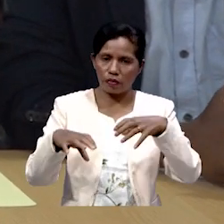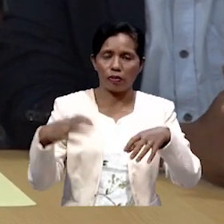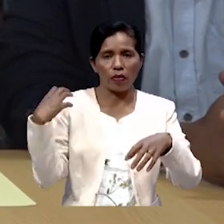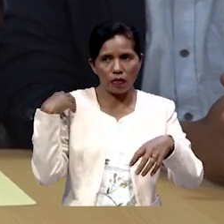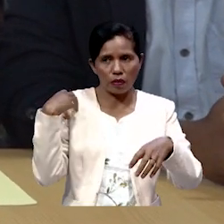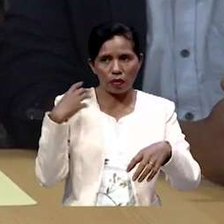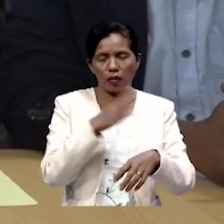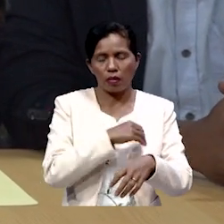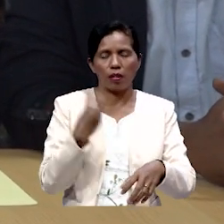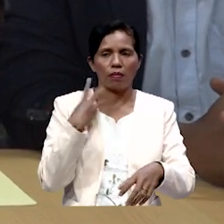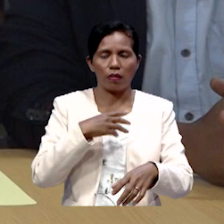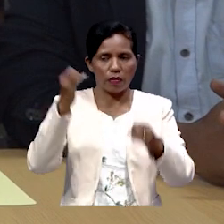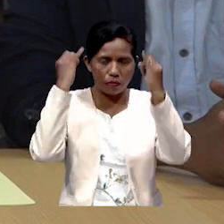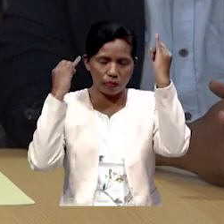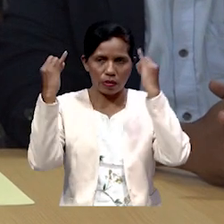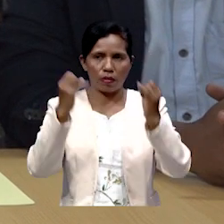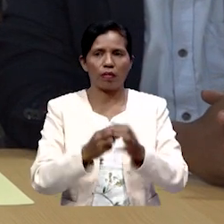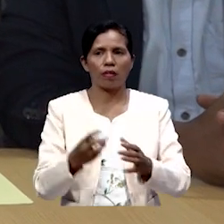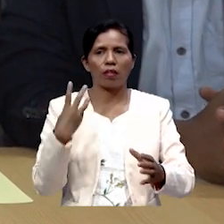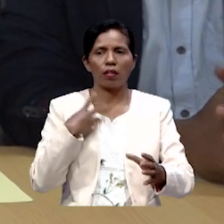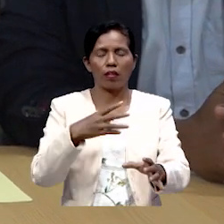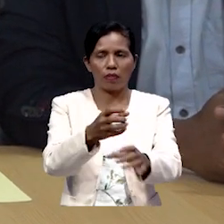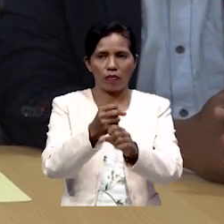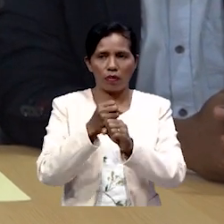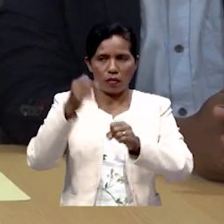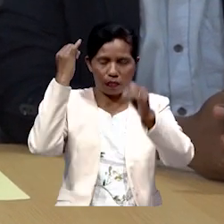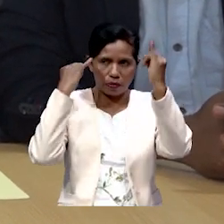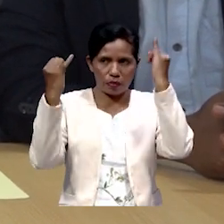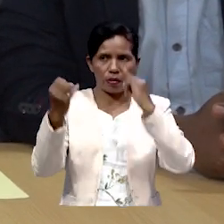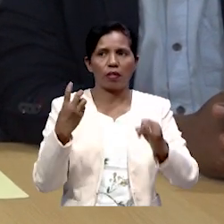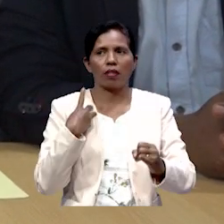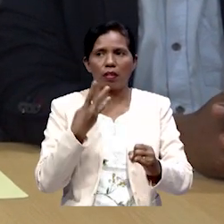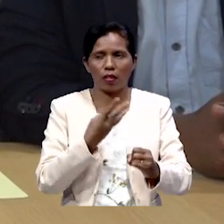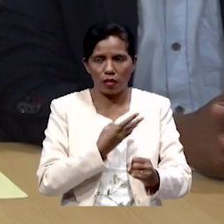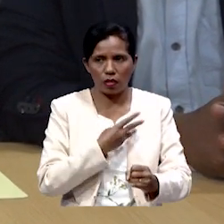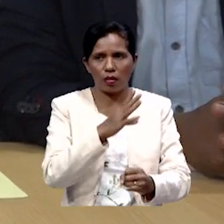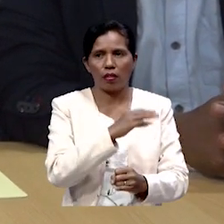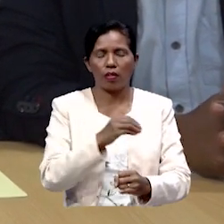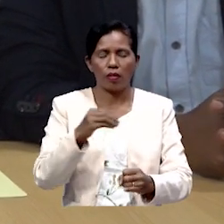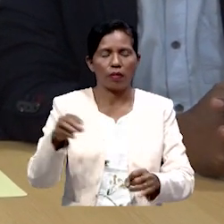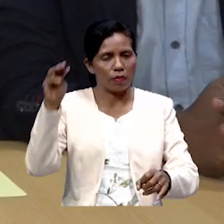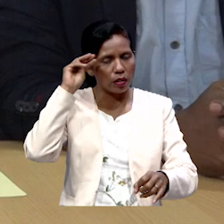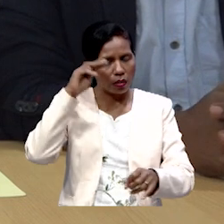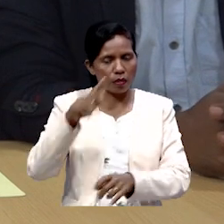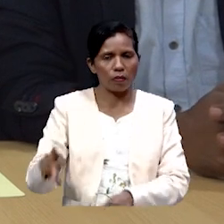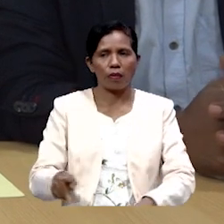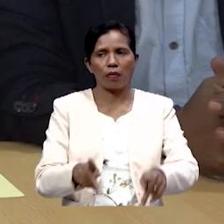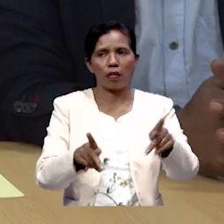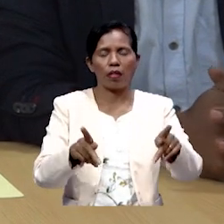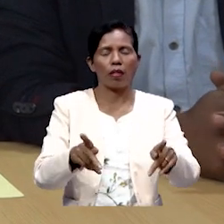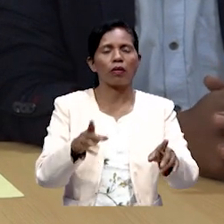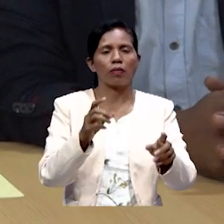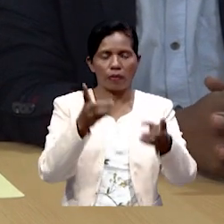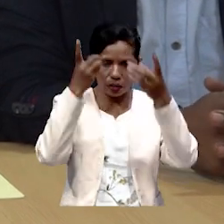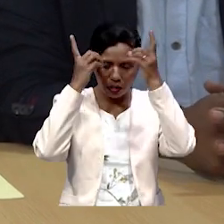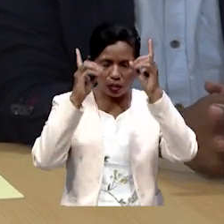itene informação policial, ita recolhe a informação, ita remete a autontícia ba Ministério Público, ho di solicita mandar detenção